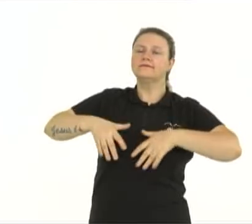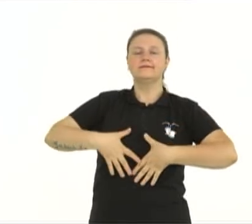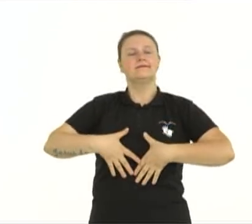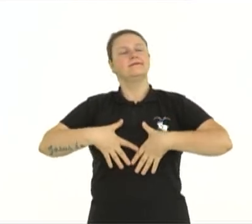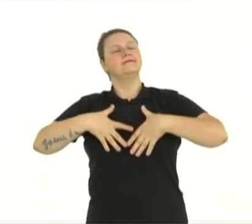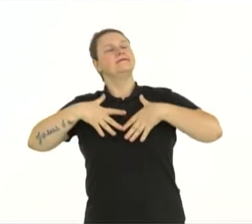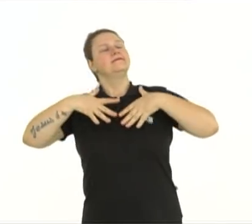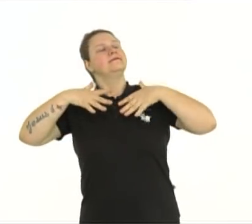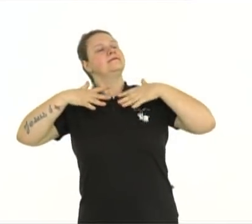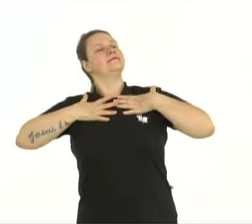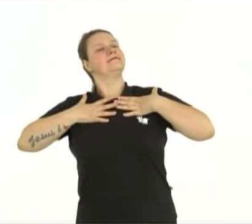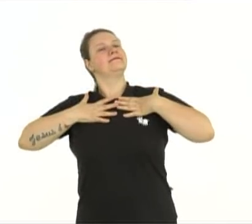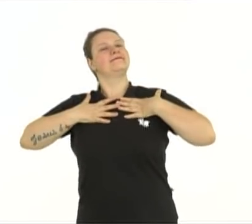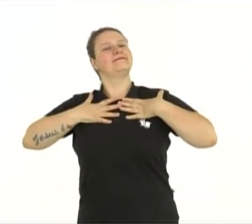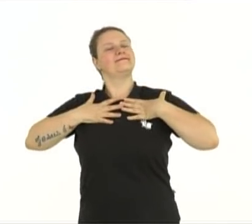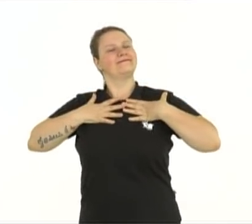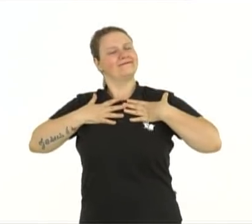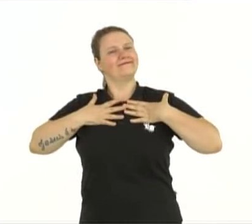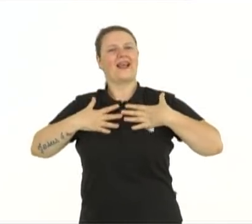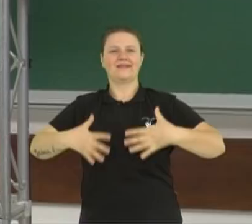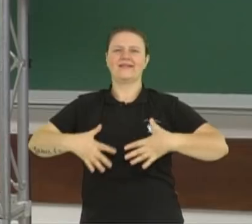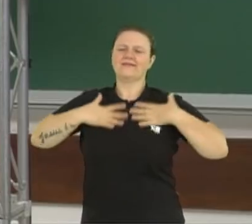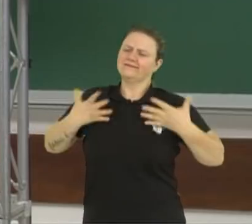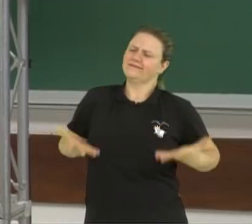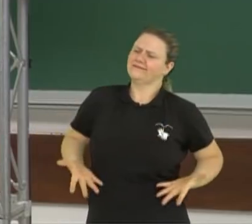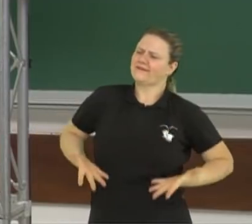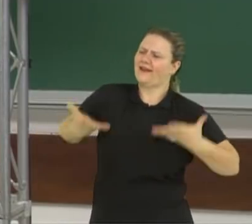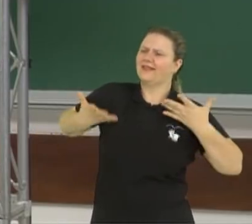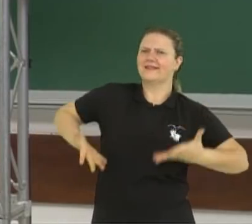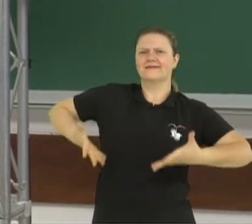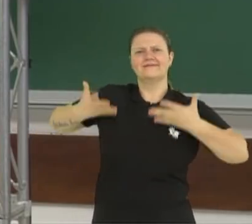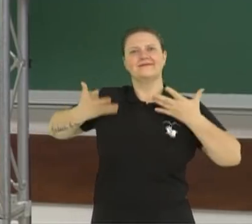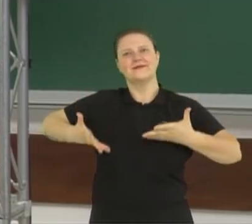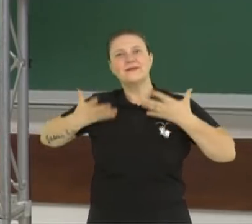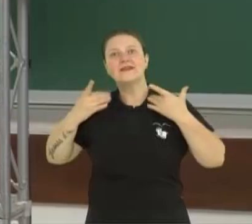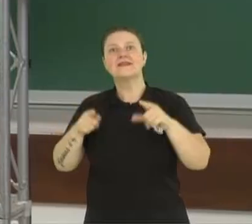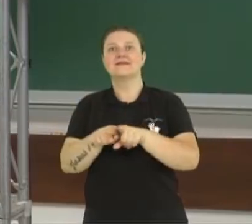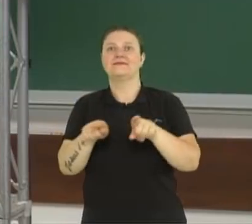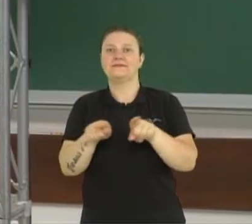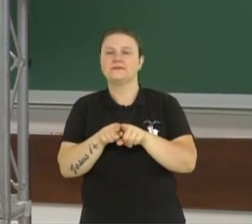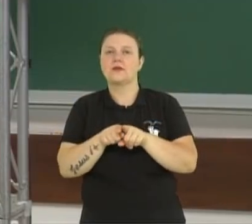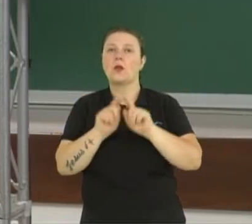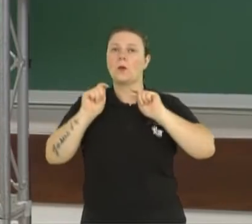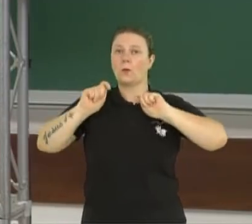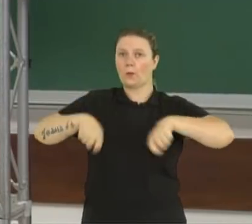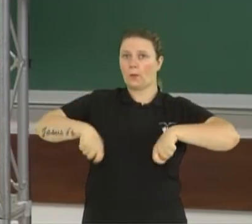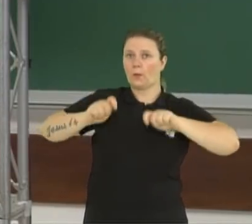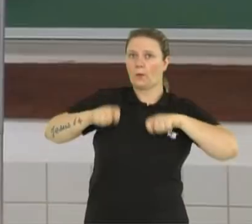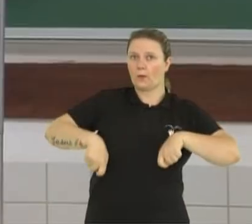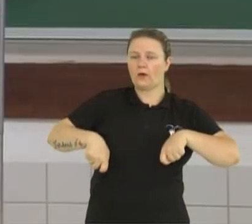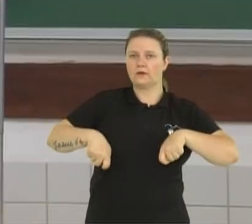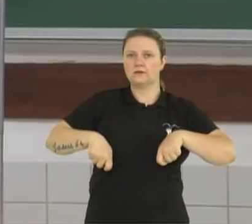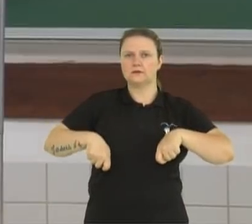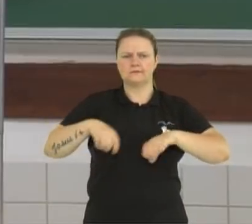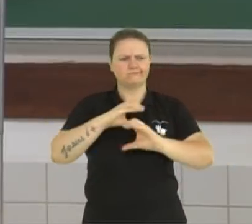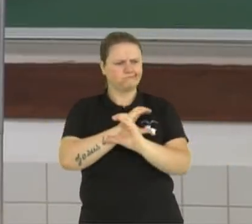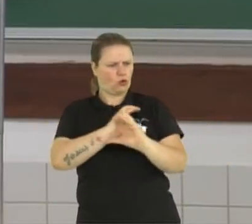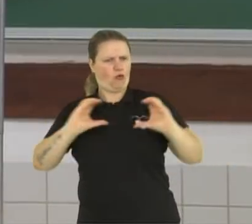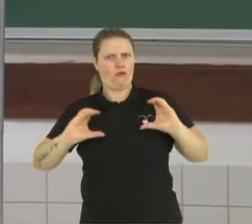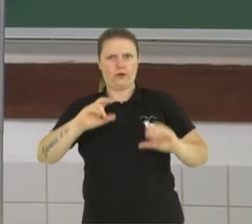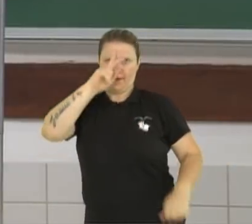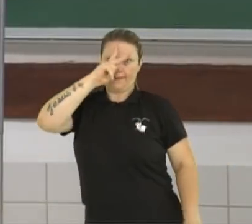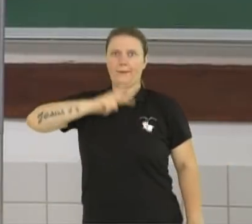de relaxamento, por incrível que pareça, porque depois você vai ter essa sensação de relaxamento, e proporciona um aumento da autoconfiança. Então